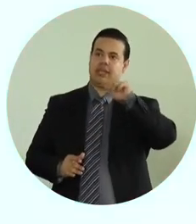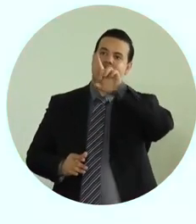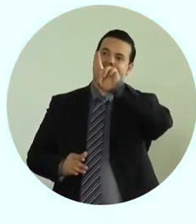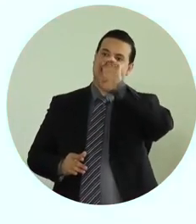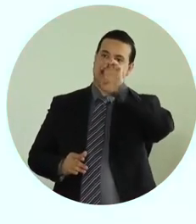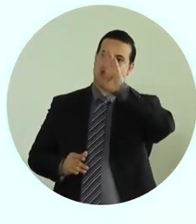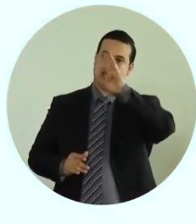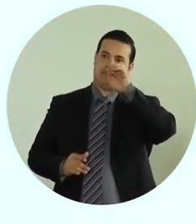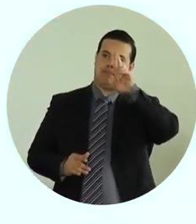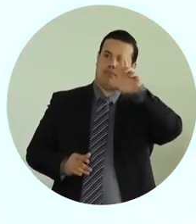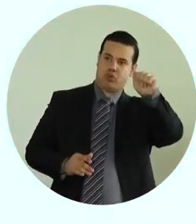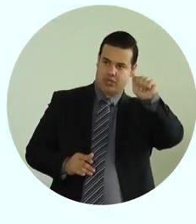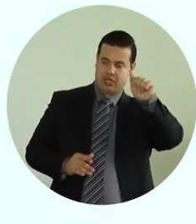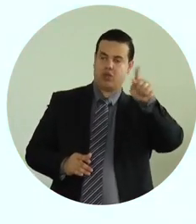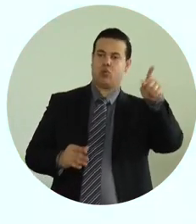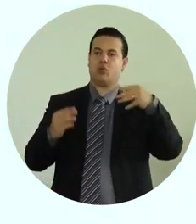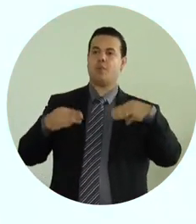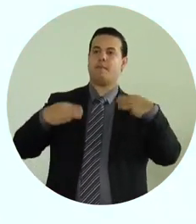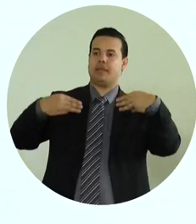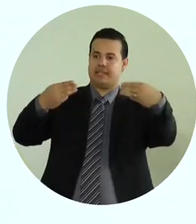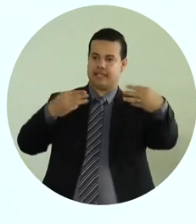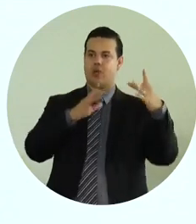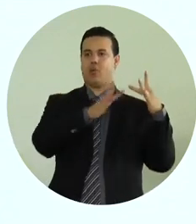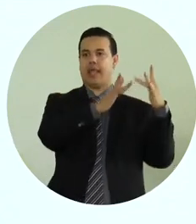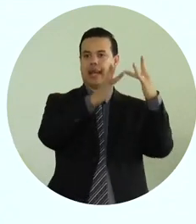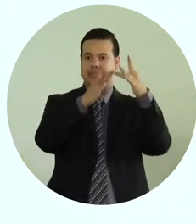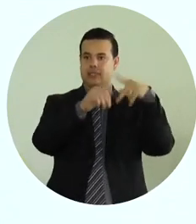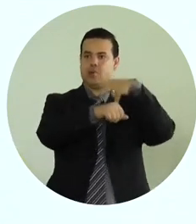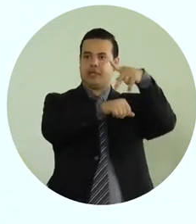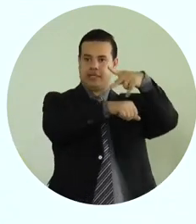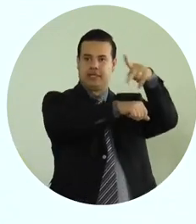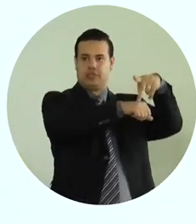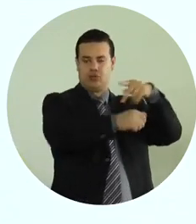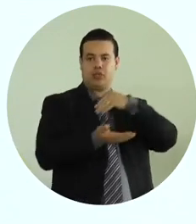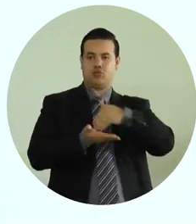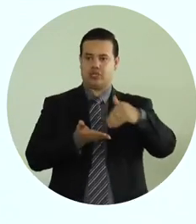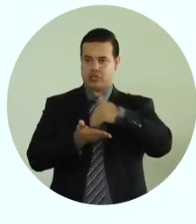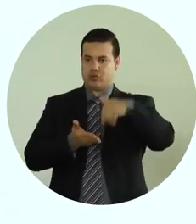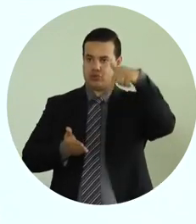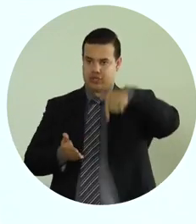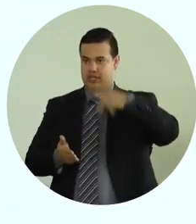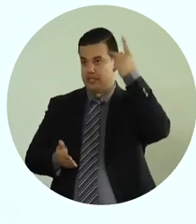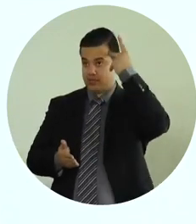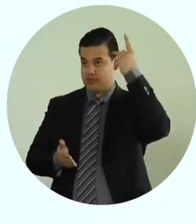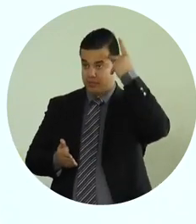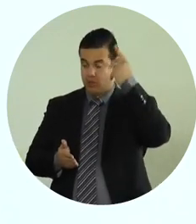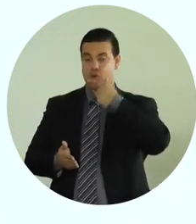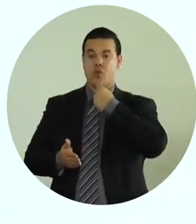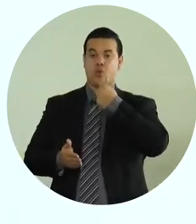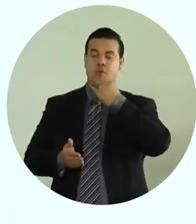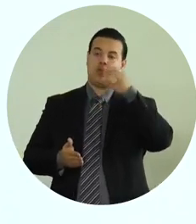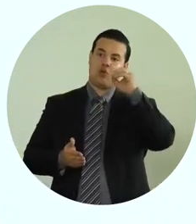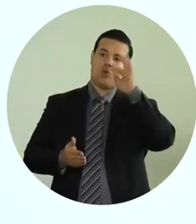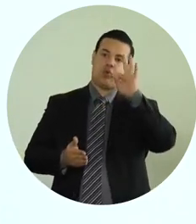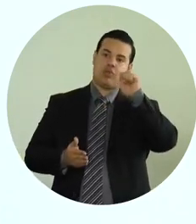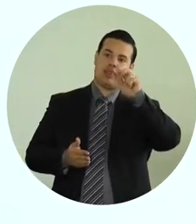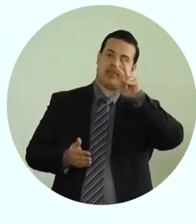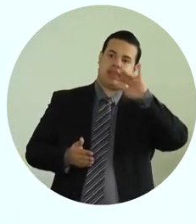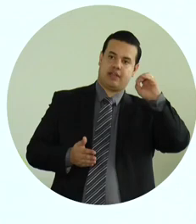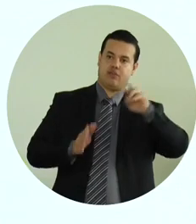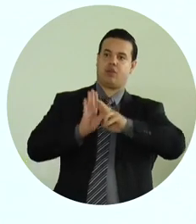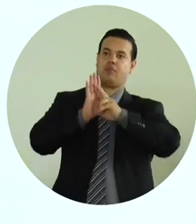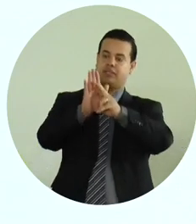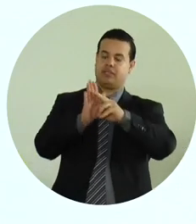Salej, do Ministério das Relações Exteriores, escritório em São Paulo, Otávio Weber Neto, representando o